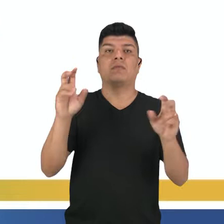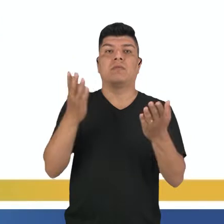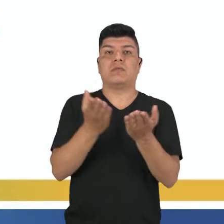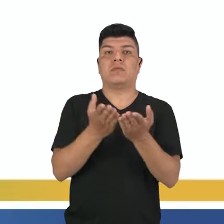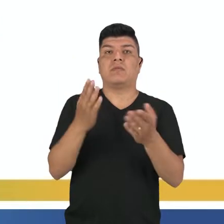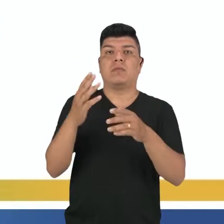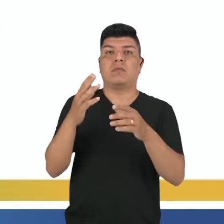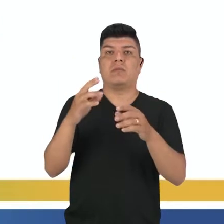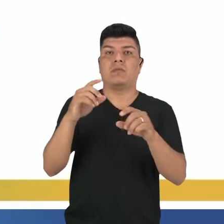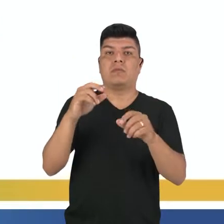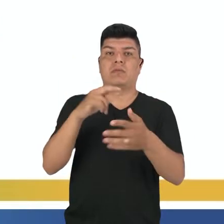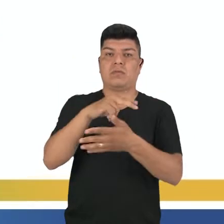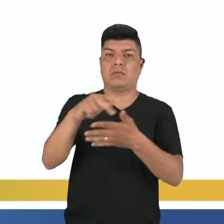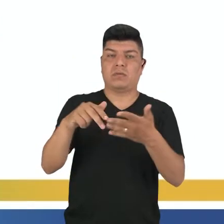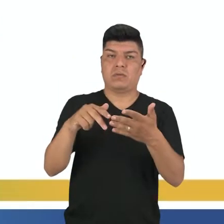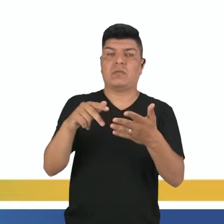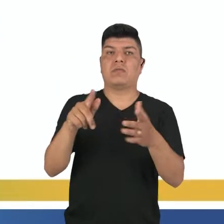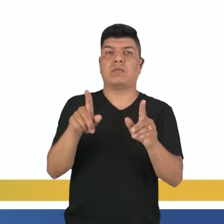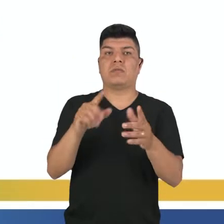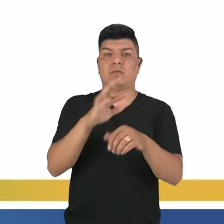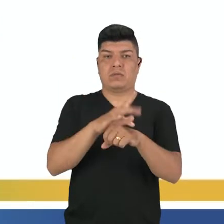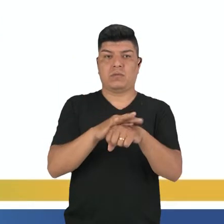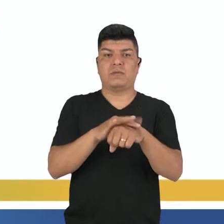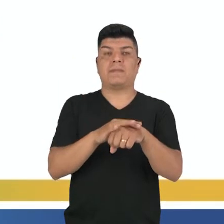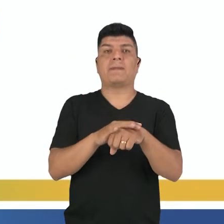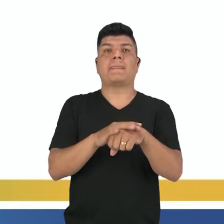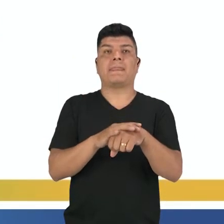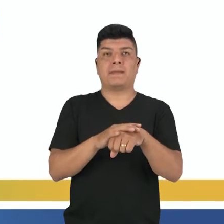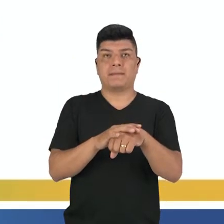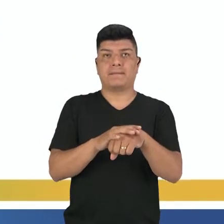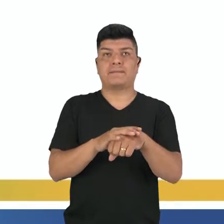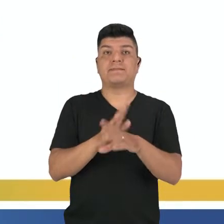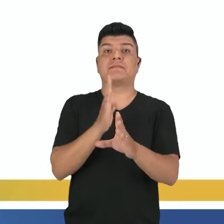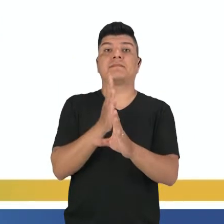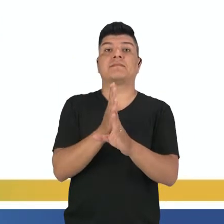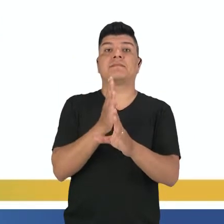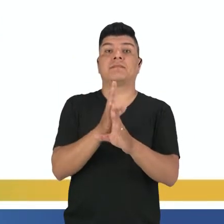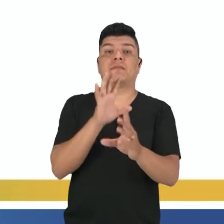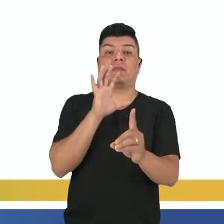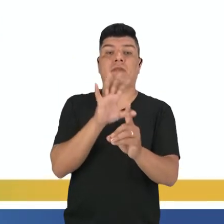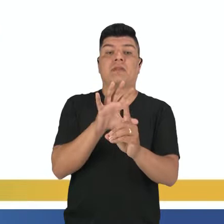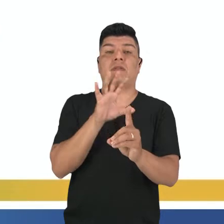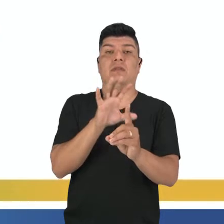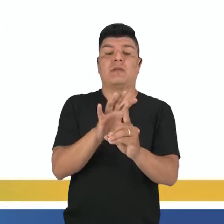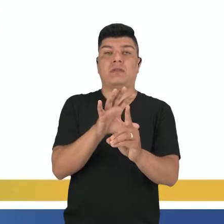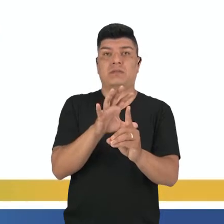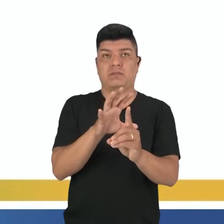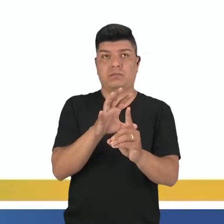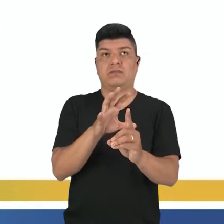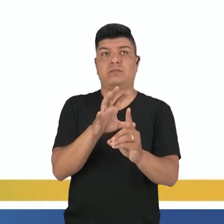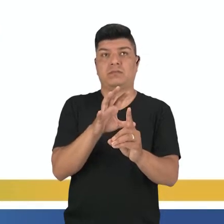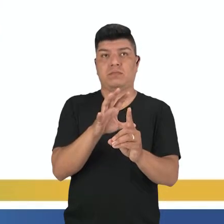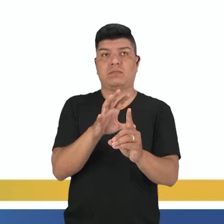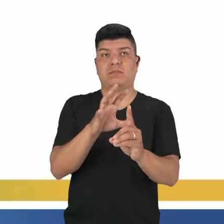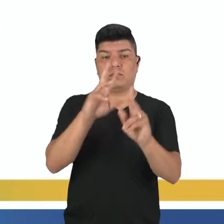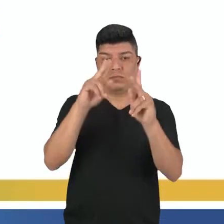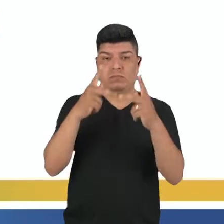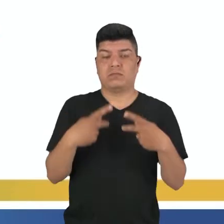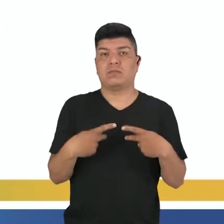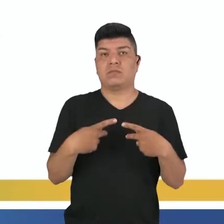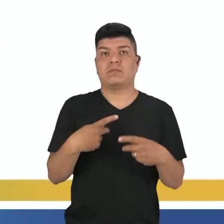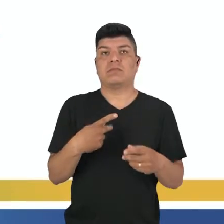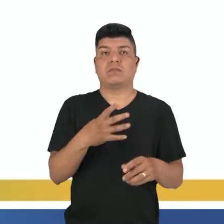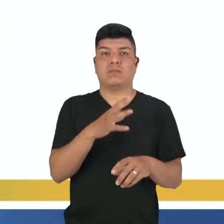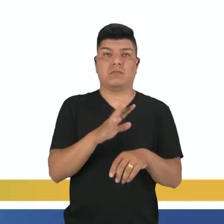da multicasualidade das doenças, ou seja, que diversos fatores influenciam aquele ser humano a